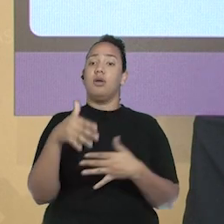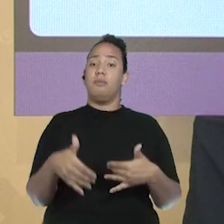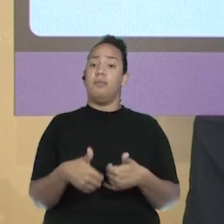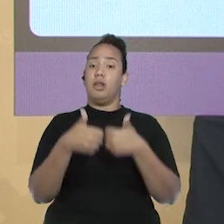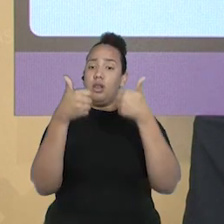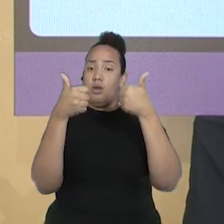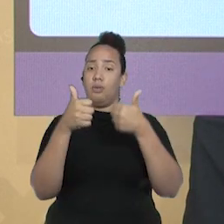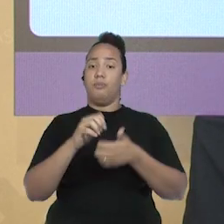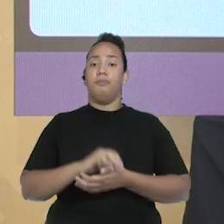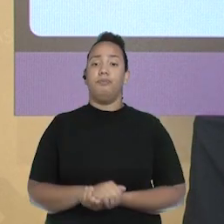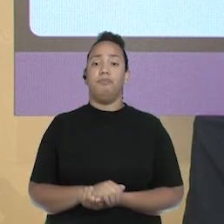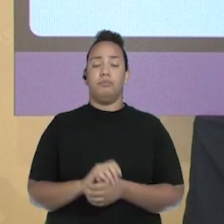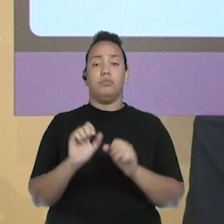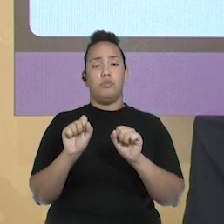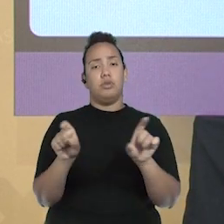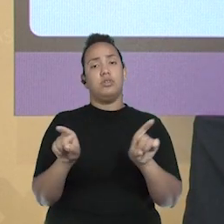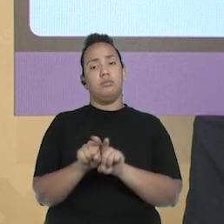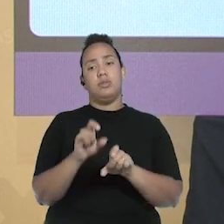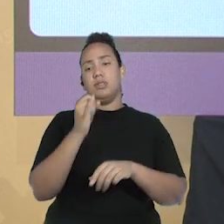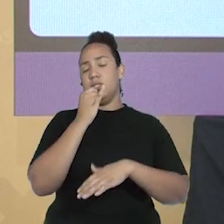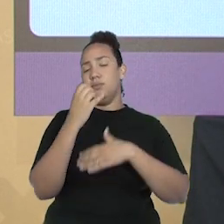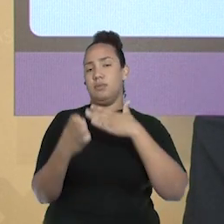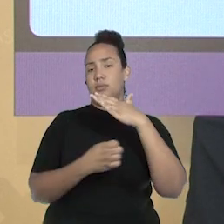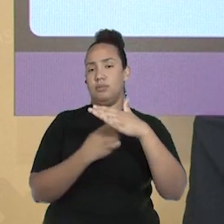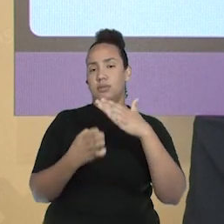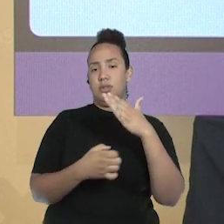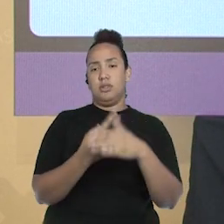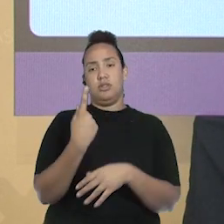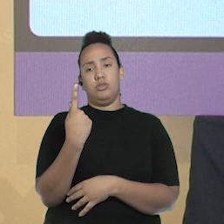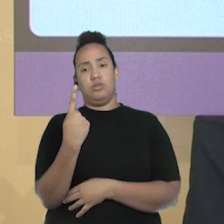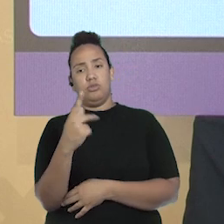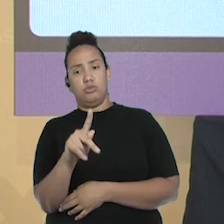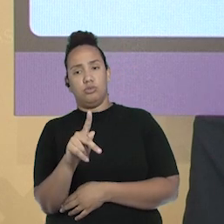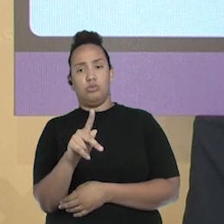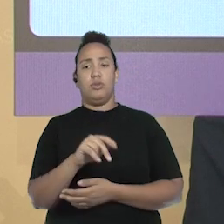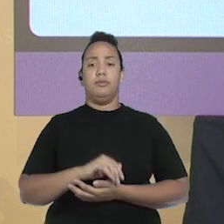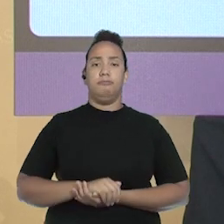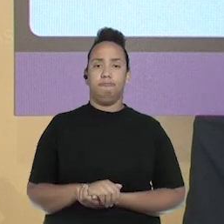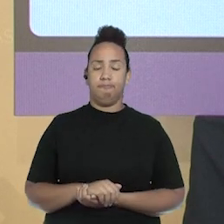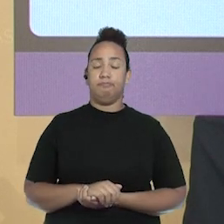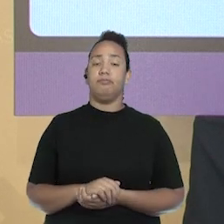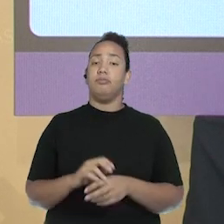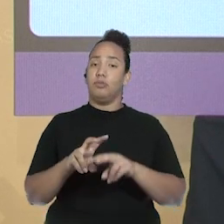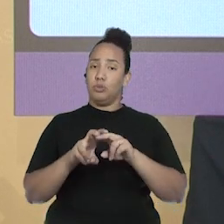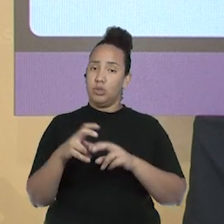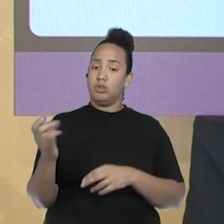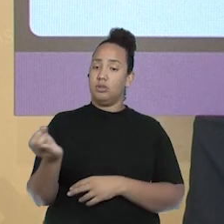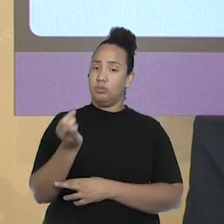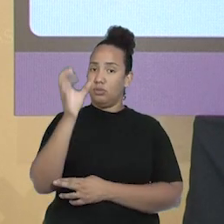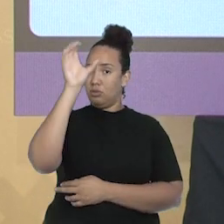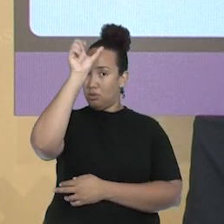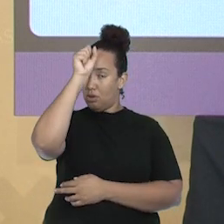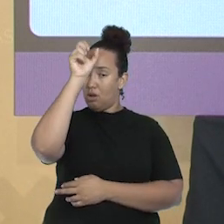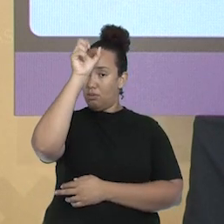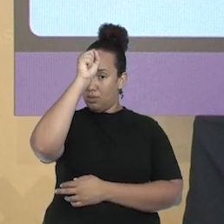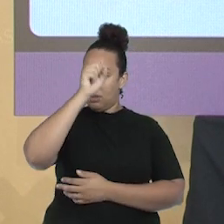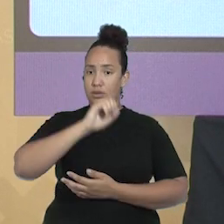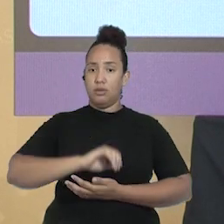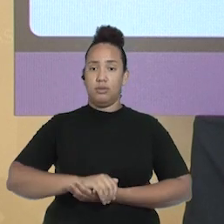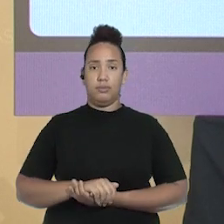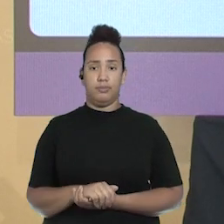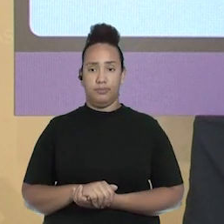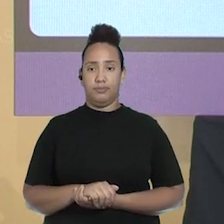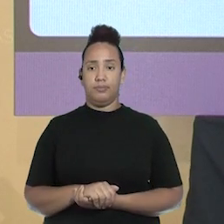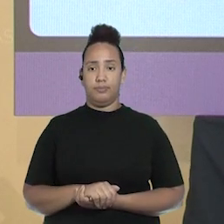até mesmo na sua empresa ou em seu pequeno negócio. Por isso é tão importante esse aprendizado. Eu espero que você tenha